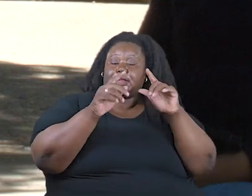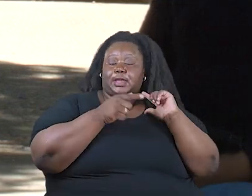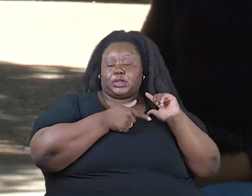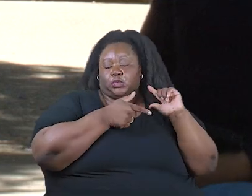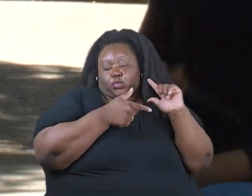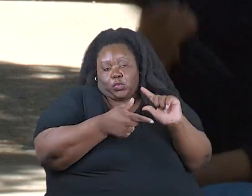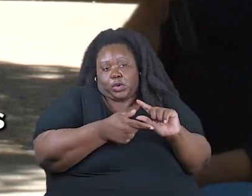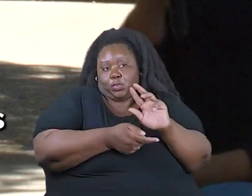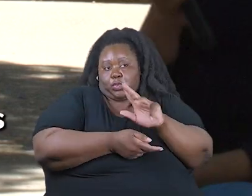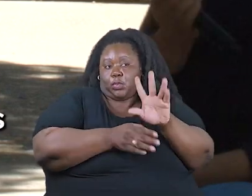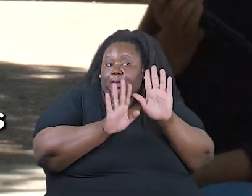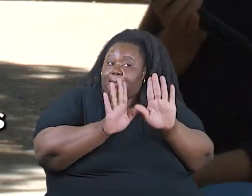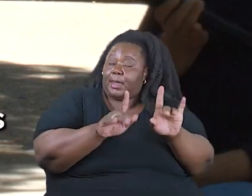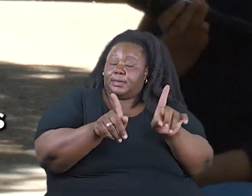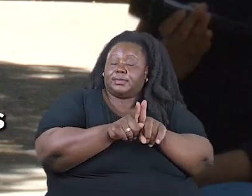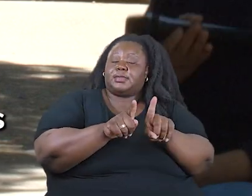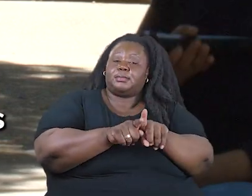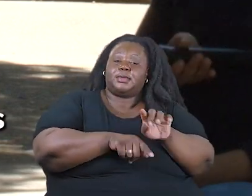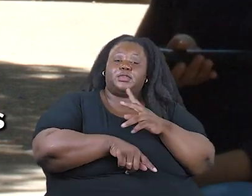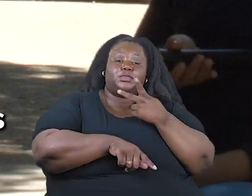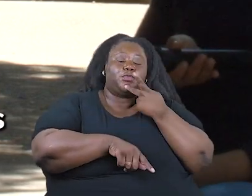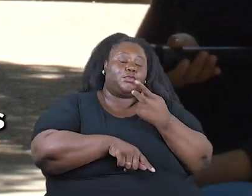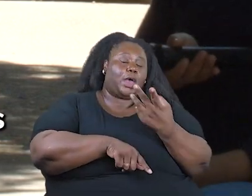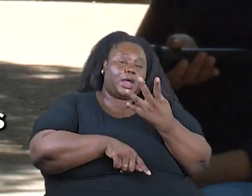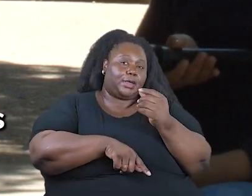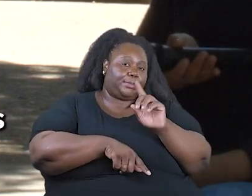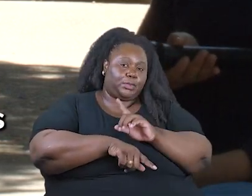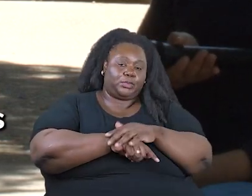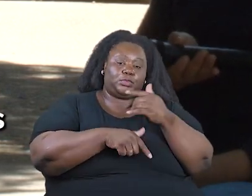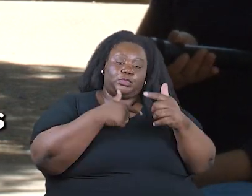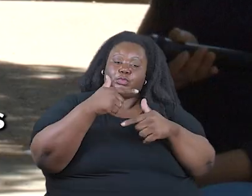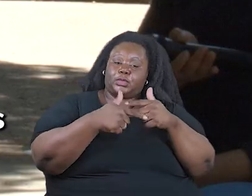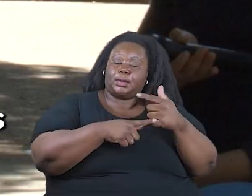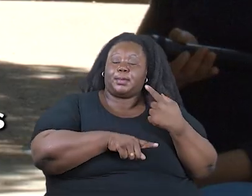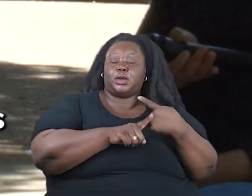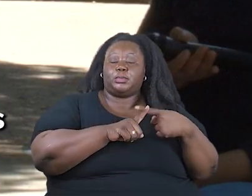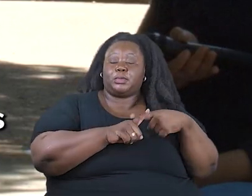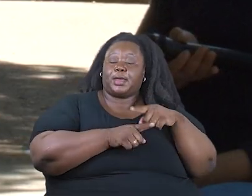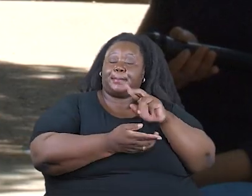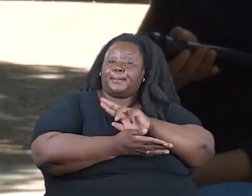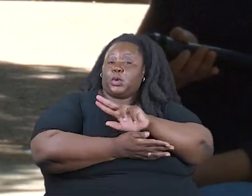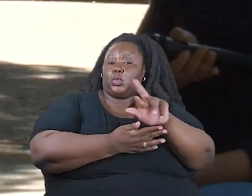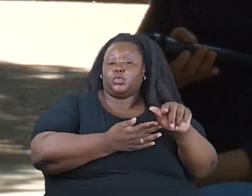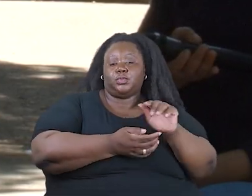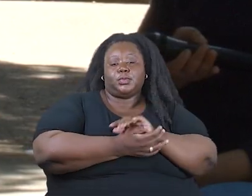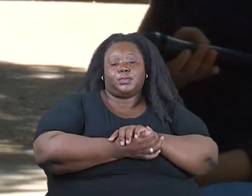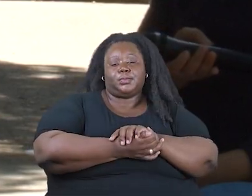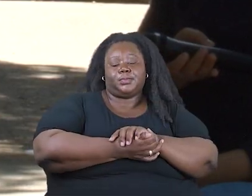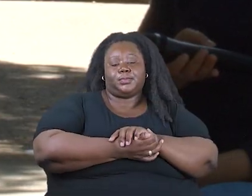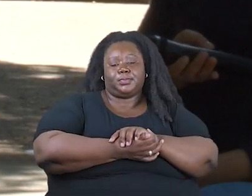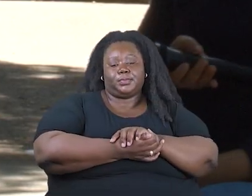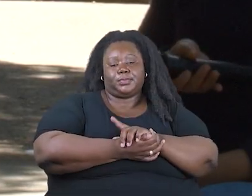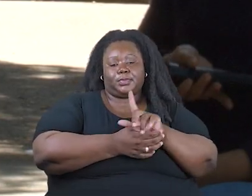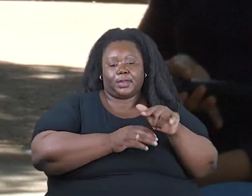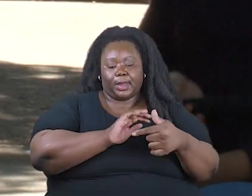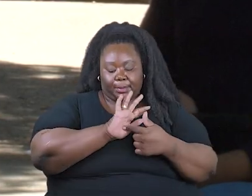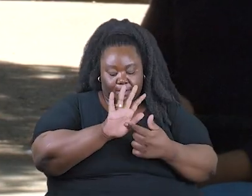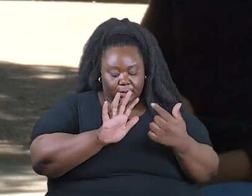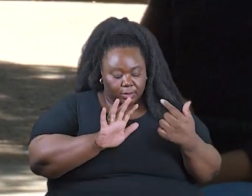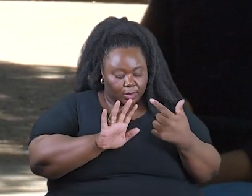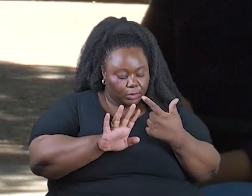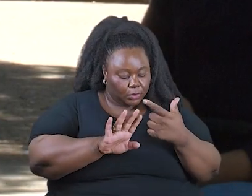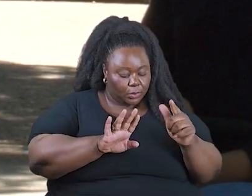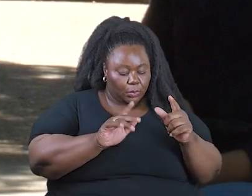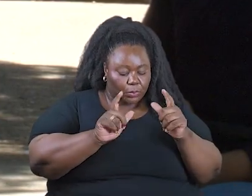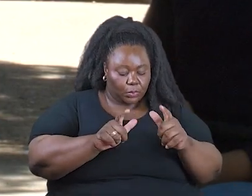tradicional. Mas também não se fala muito desses trabalhos como se fossem múltiplos. Eles são apresentados